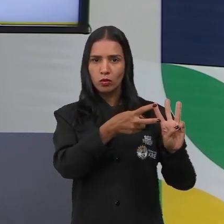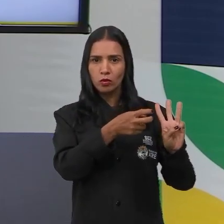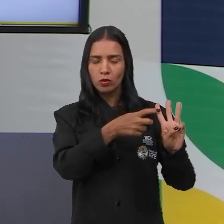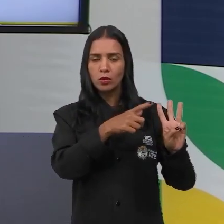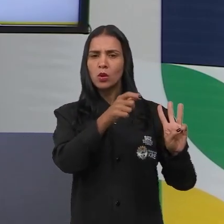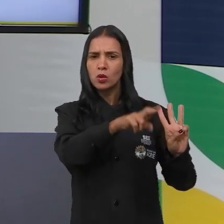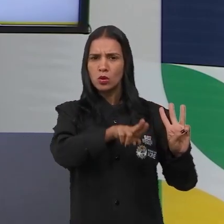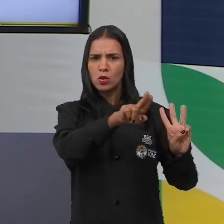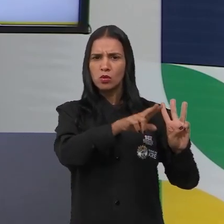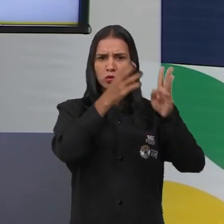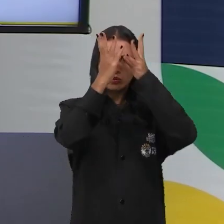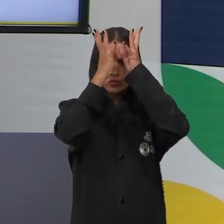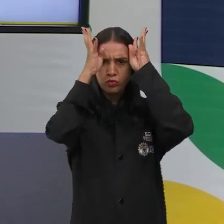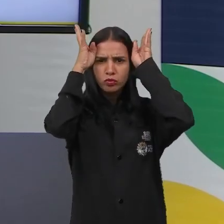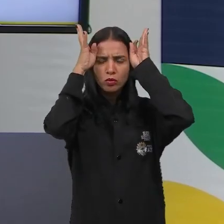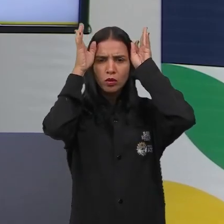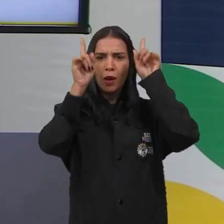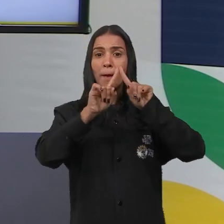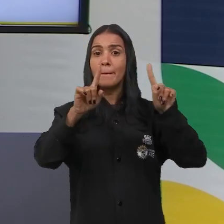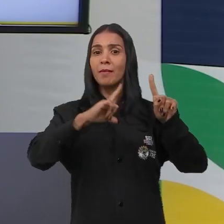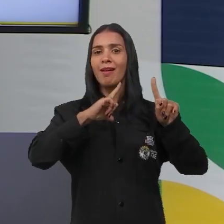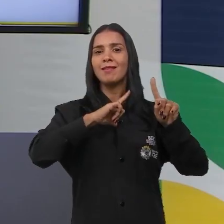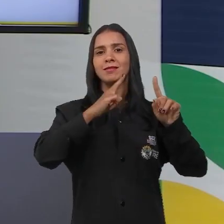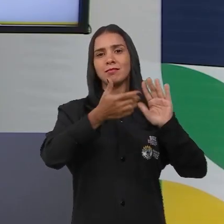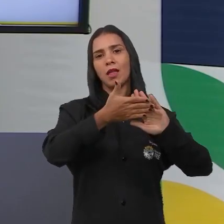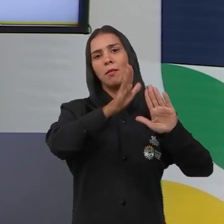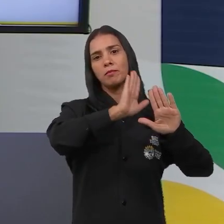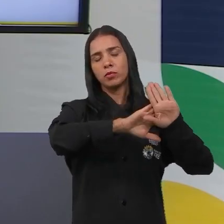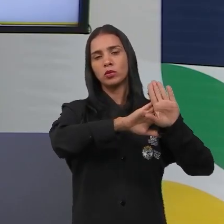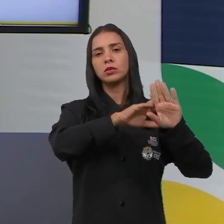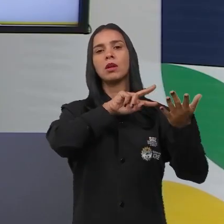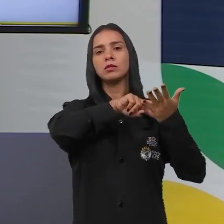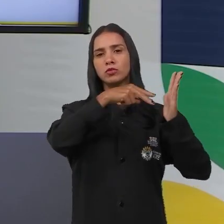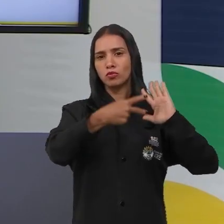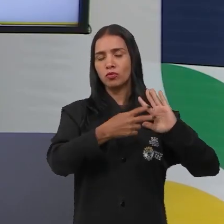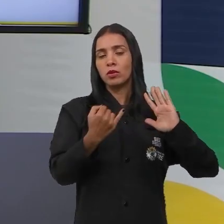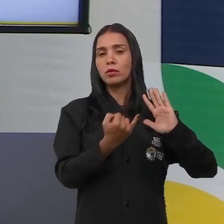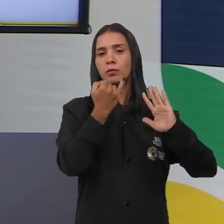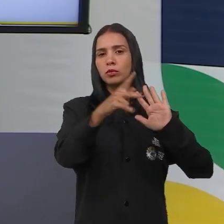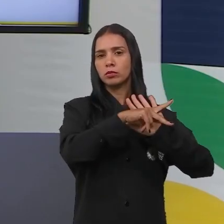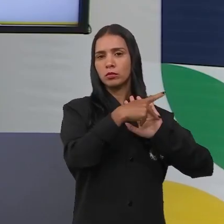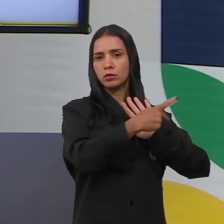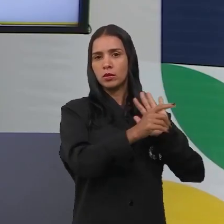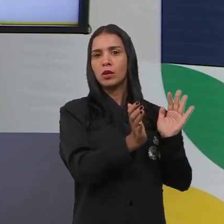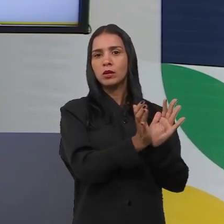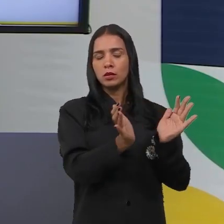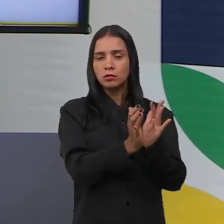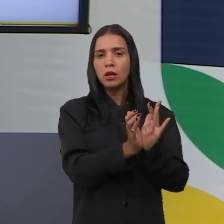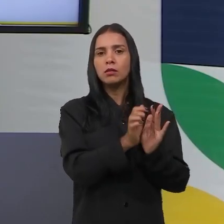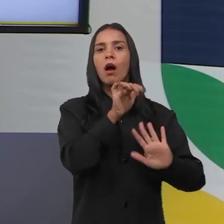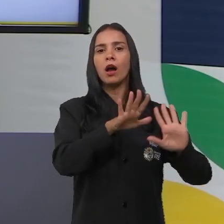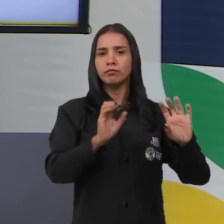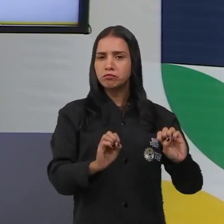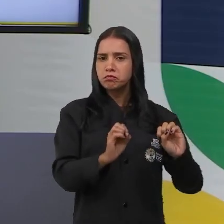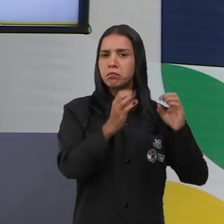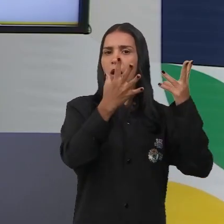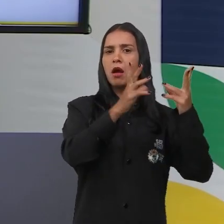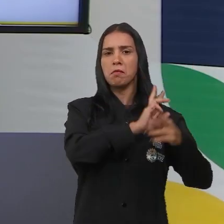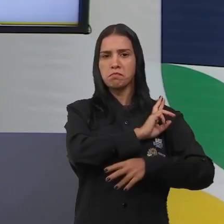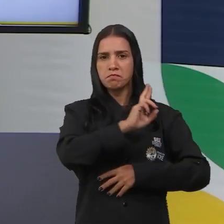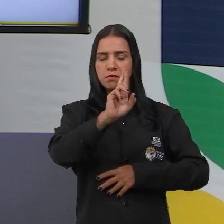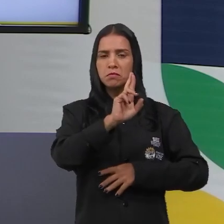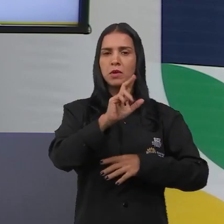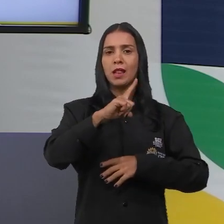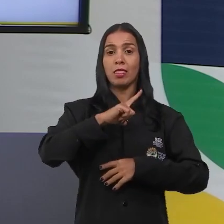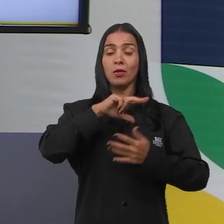esse elemento por diversas situações, inclusive de festividades religiosas. Então, ele